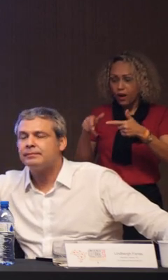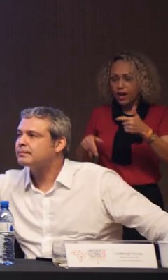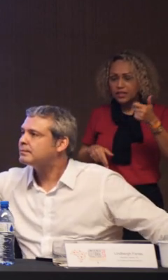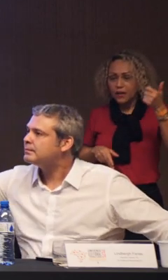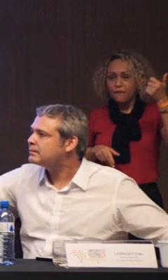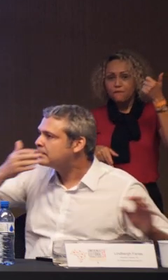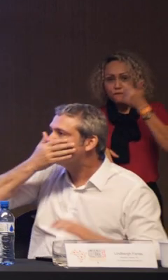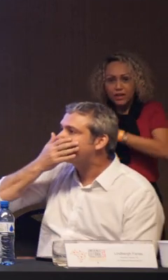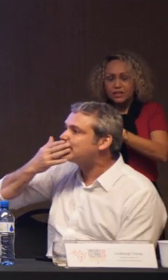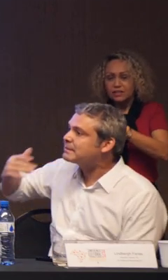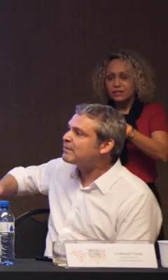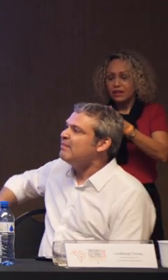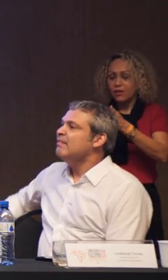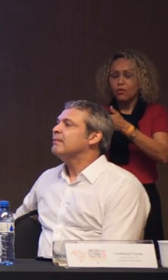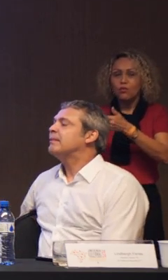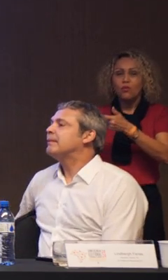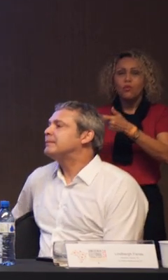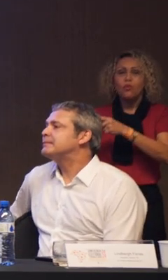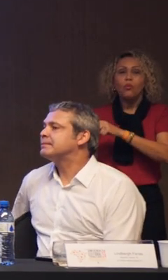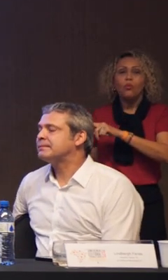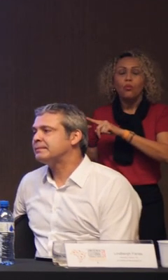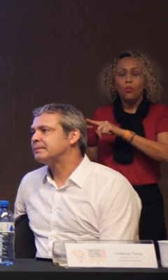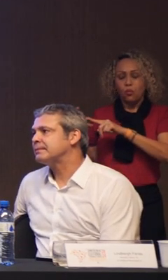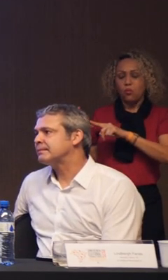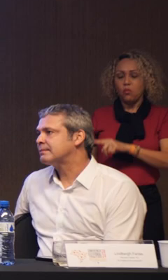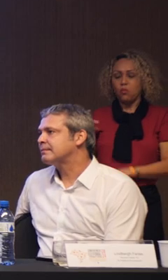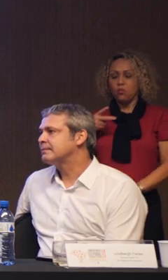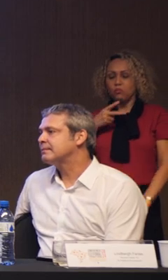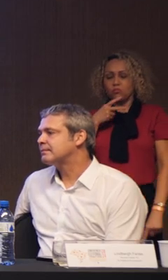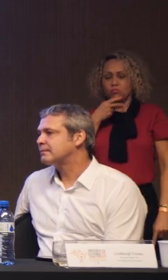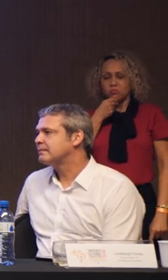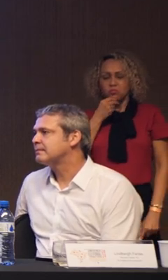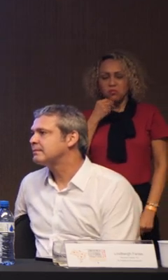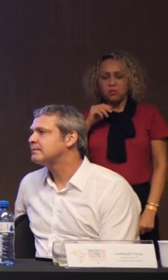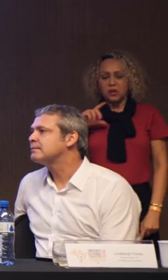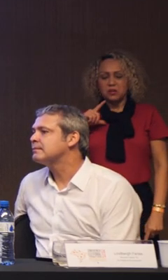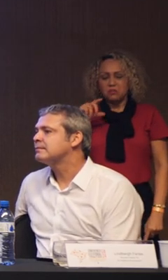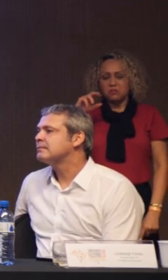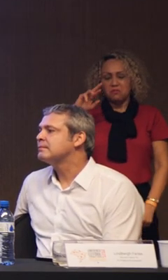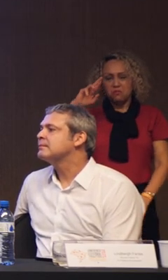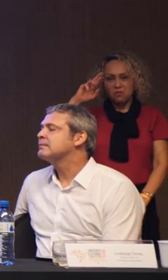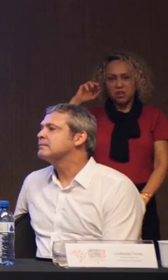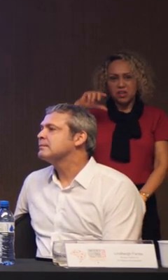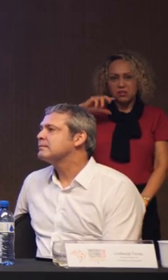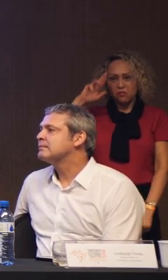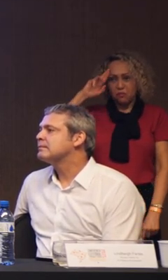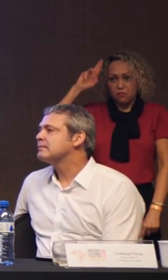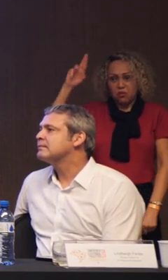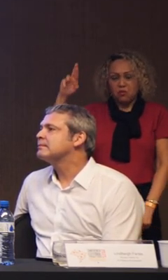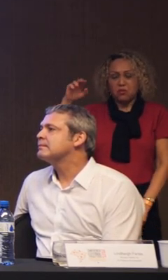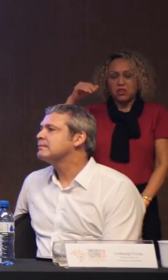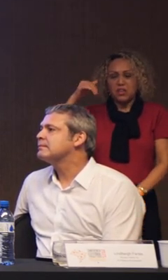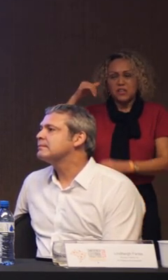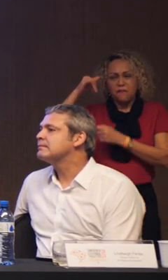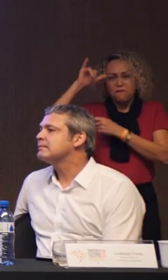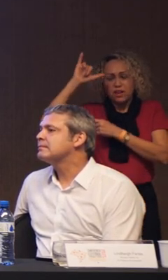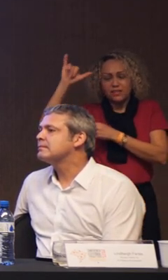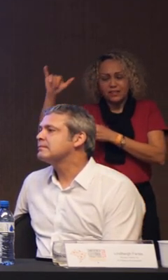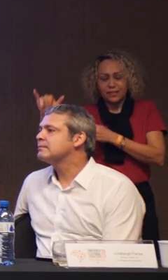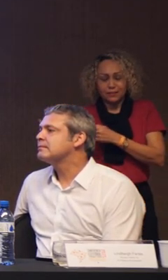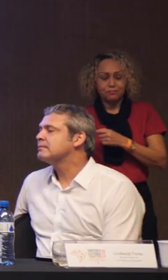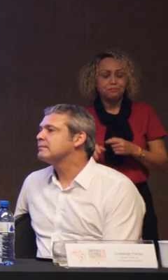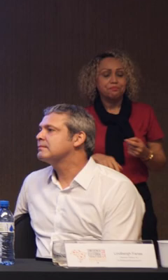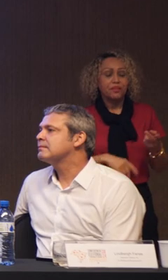Na reeleição dela, fez um governo extraordinário. Conseguimos construir 300 casas na cidade. A reeleição dela, ganhamos